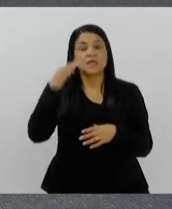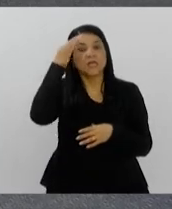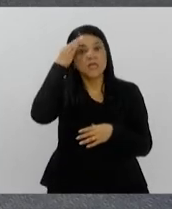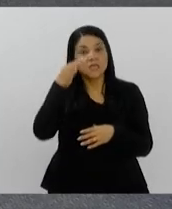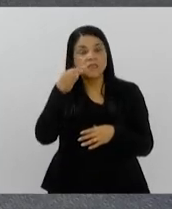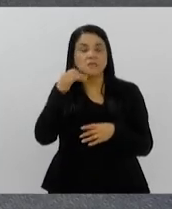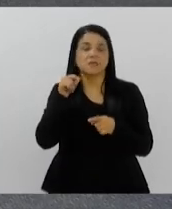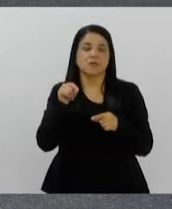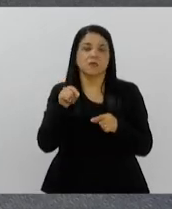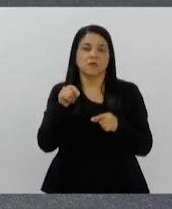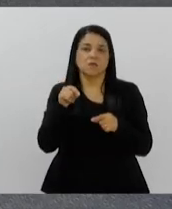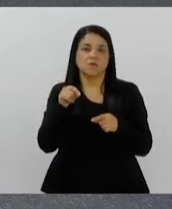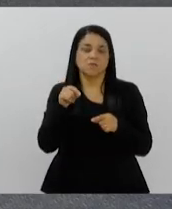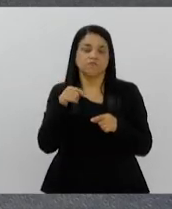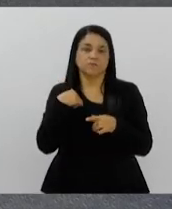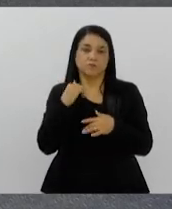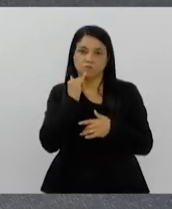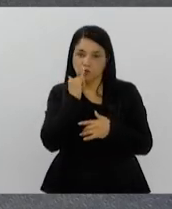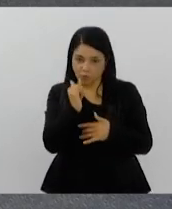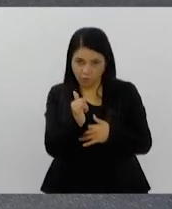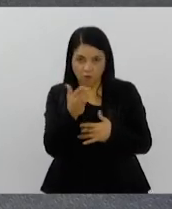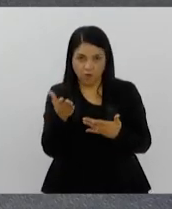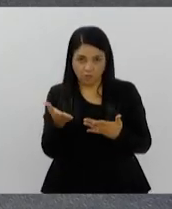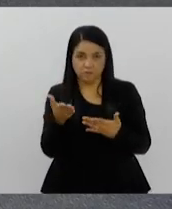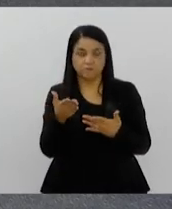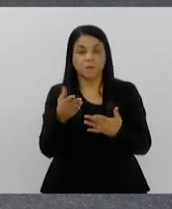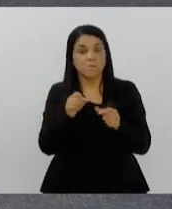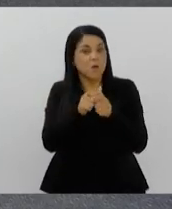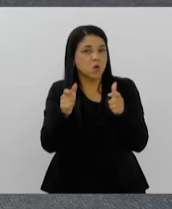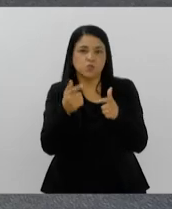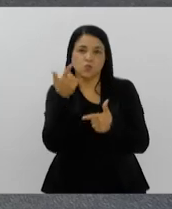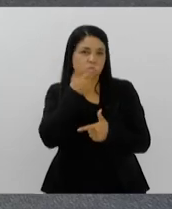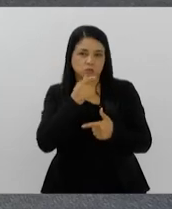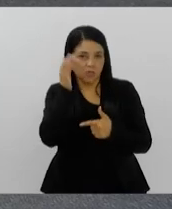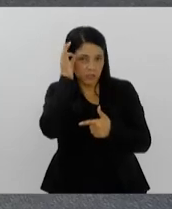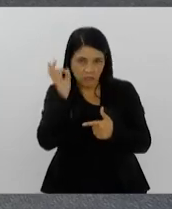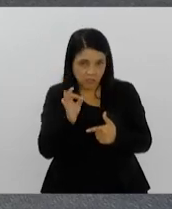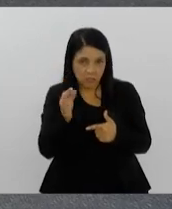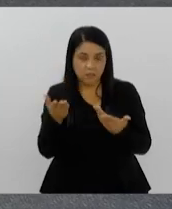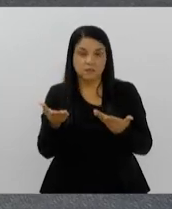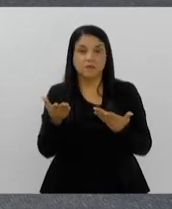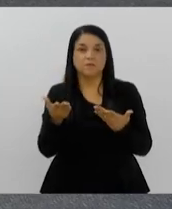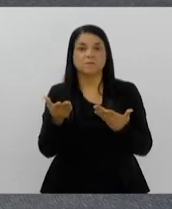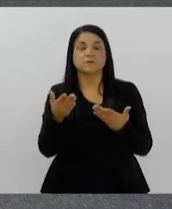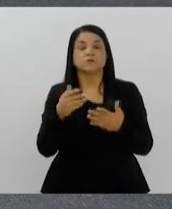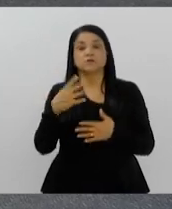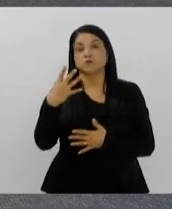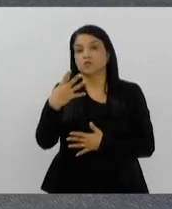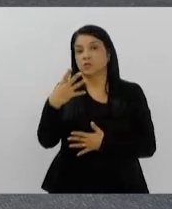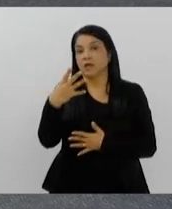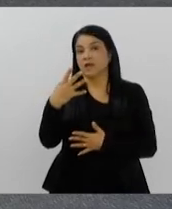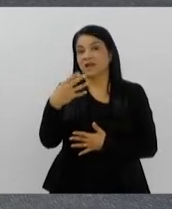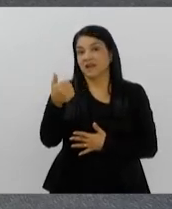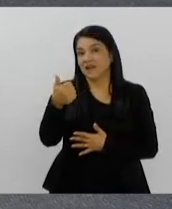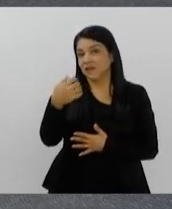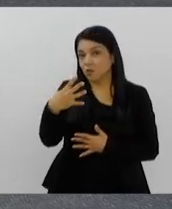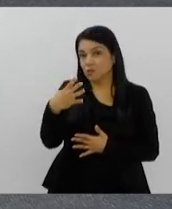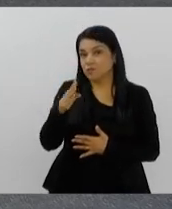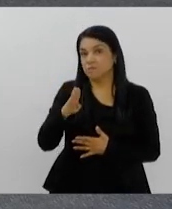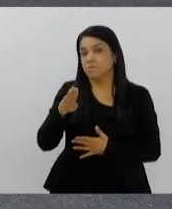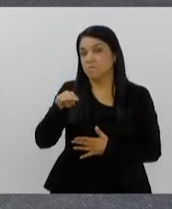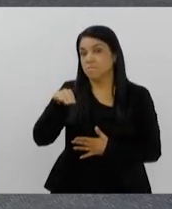está dizendo, porque a maioria não consegue, né, é que os 14 bilhões da Petrobras, a